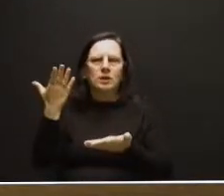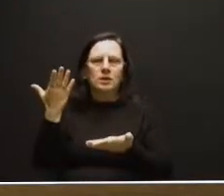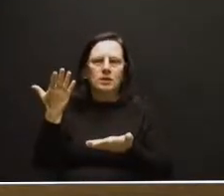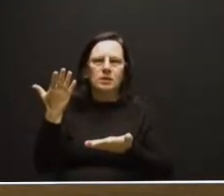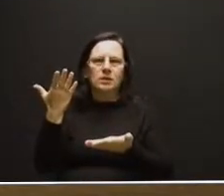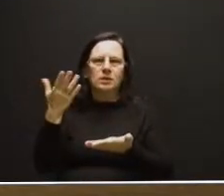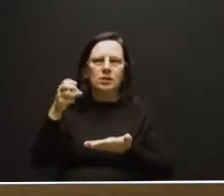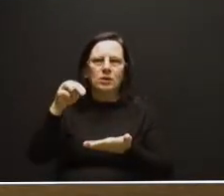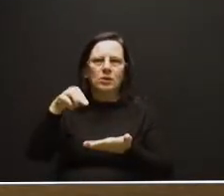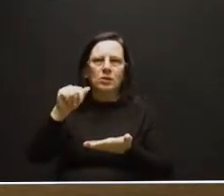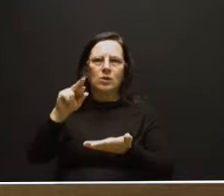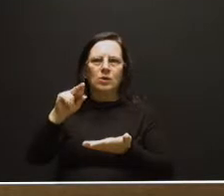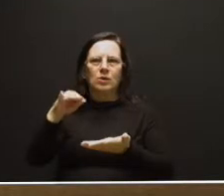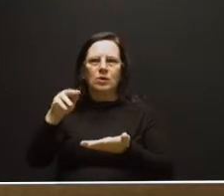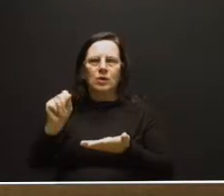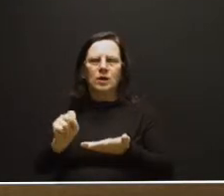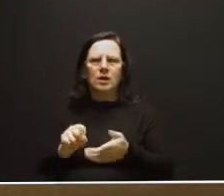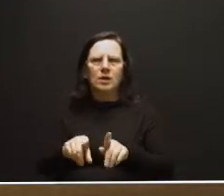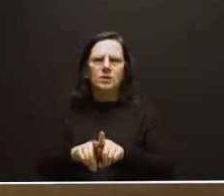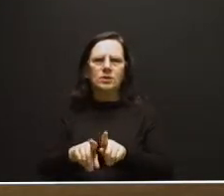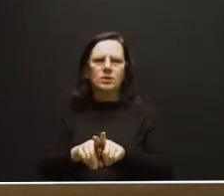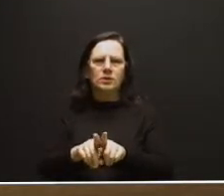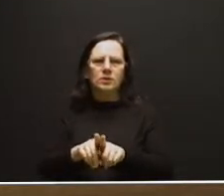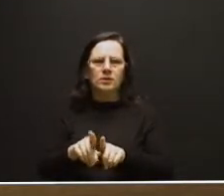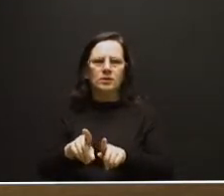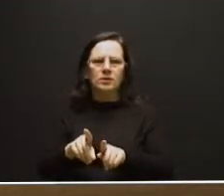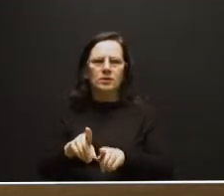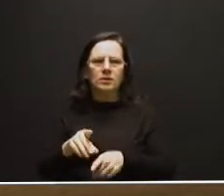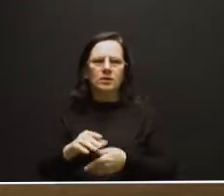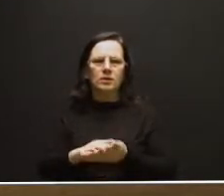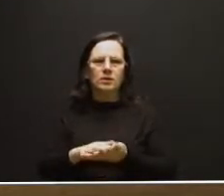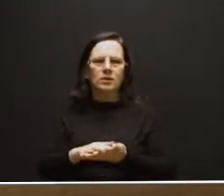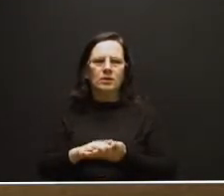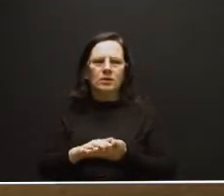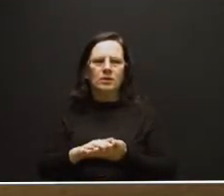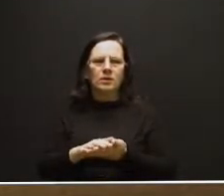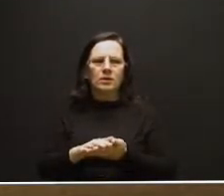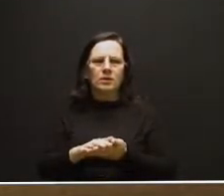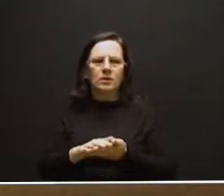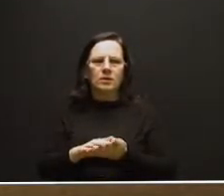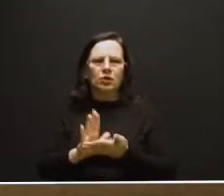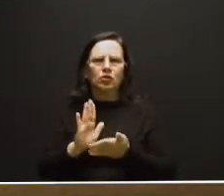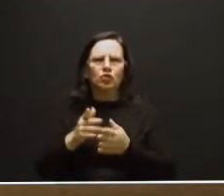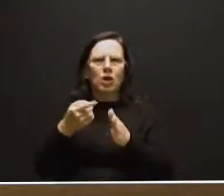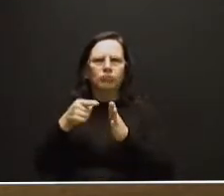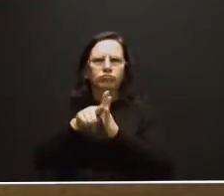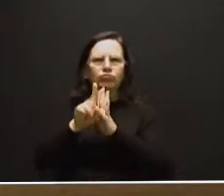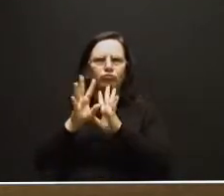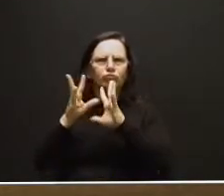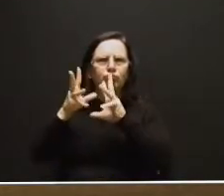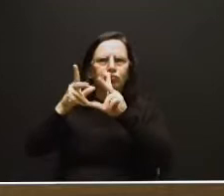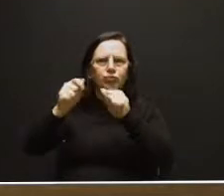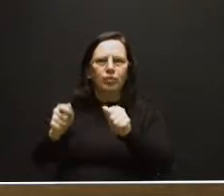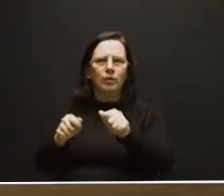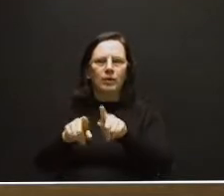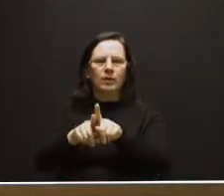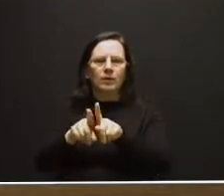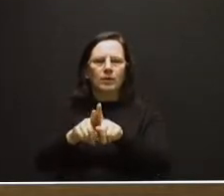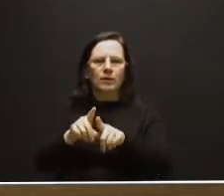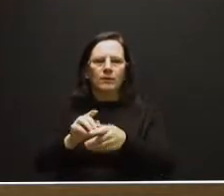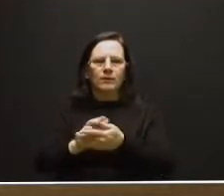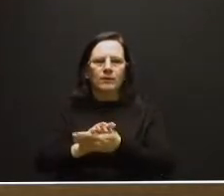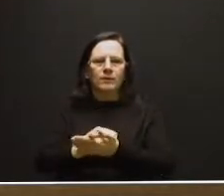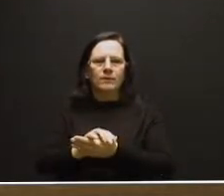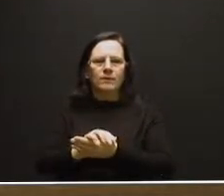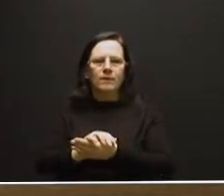criança e esse aparelho também senhores ele serve pra poder já desobstruir o